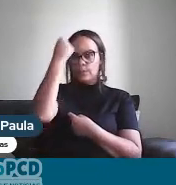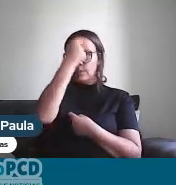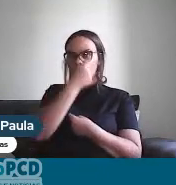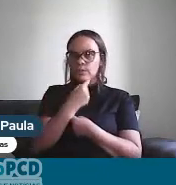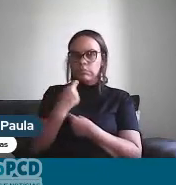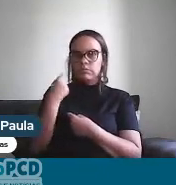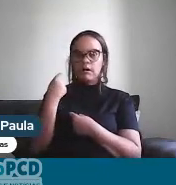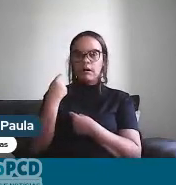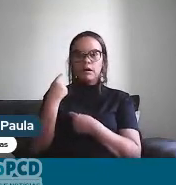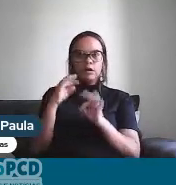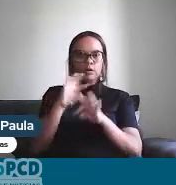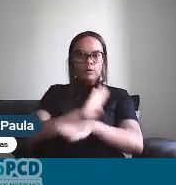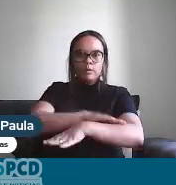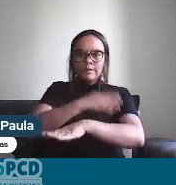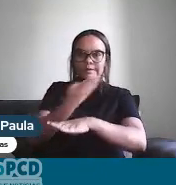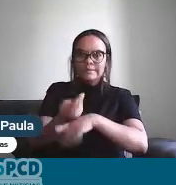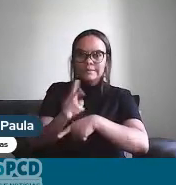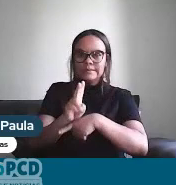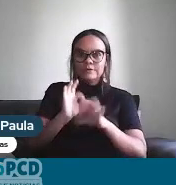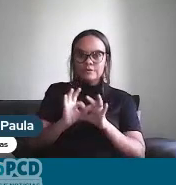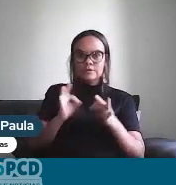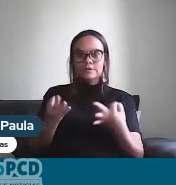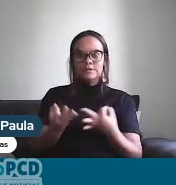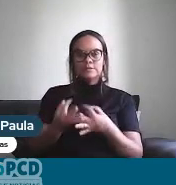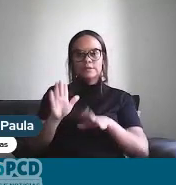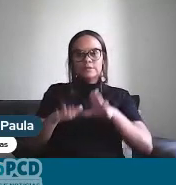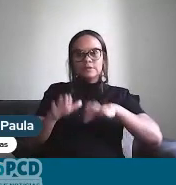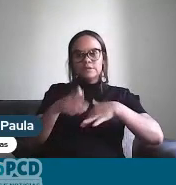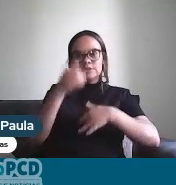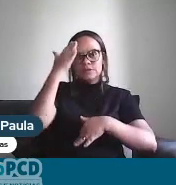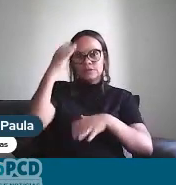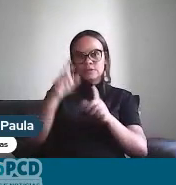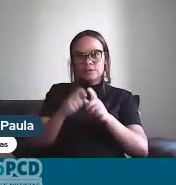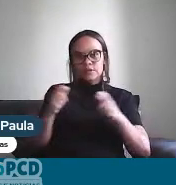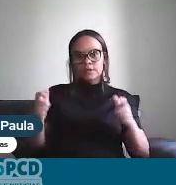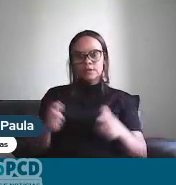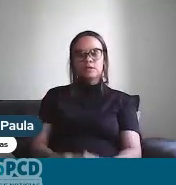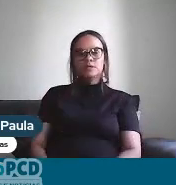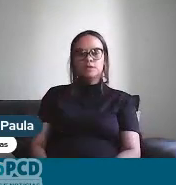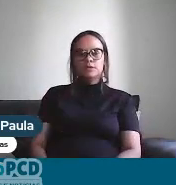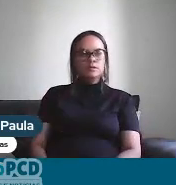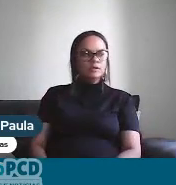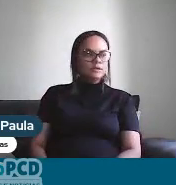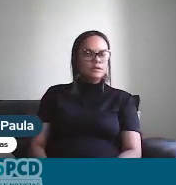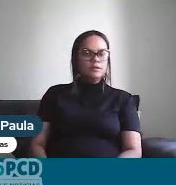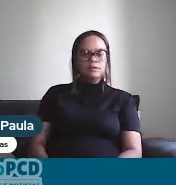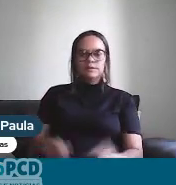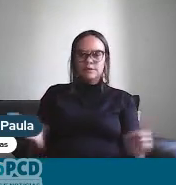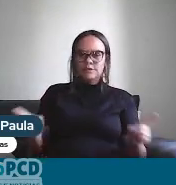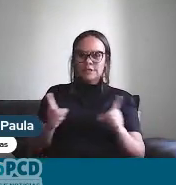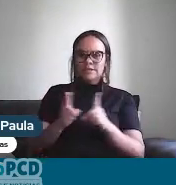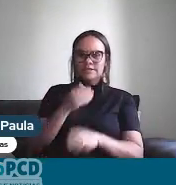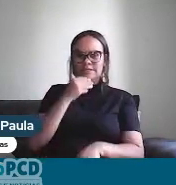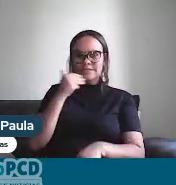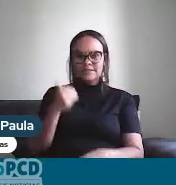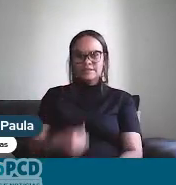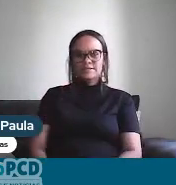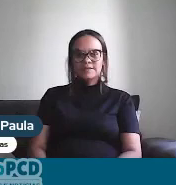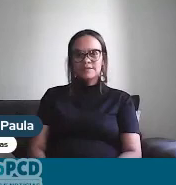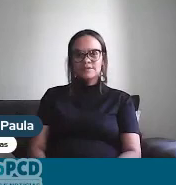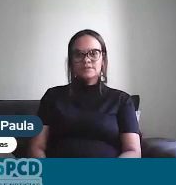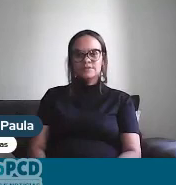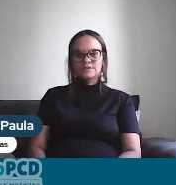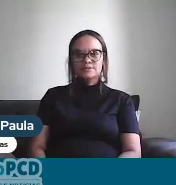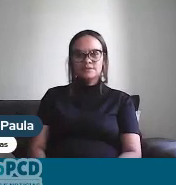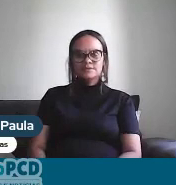dos filhos e, muitas vezes, eles sabem que, na maioria, a melhora é muito pequena. Então, isso já é um fator de